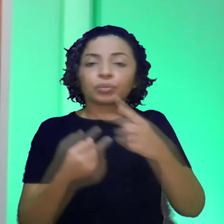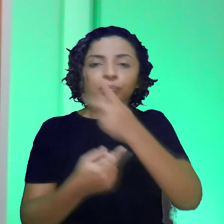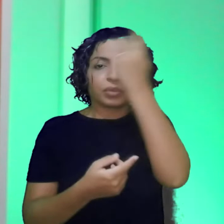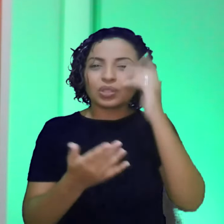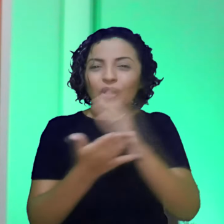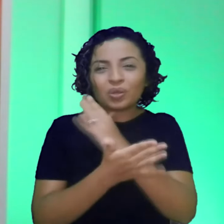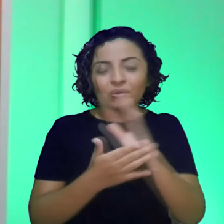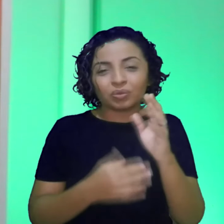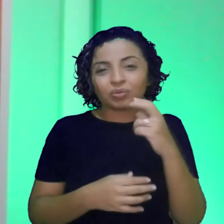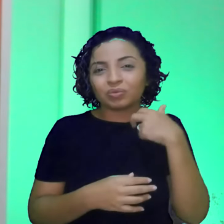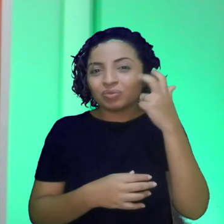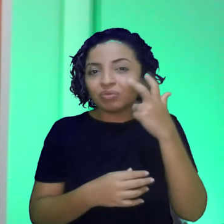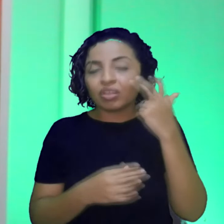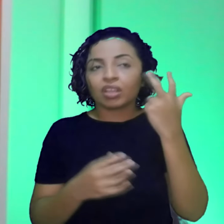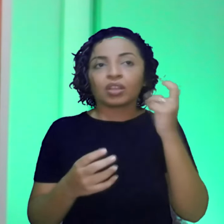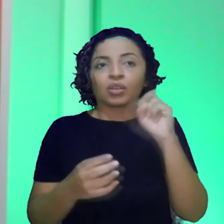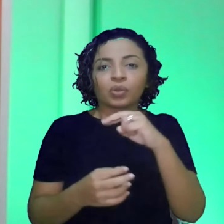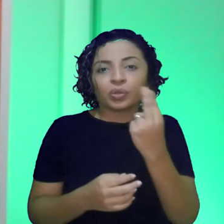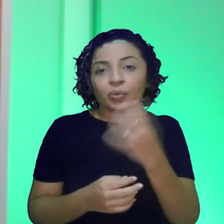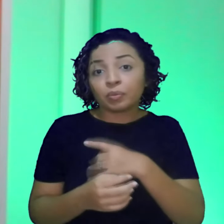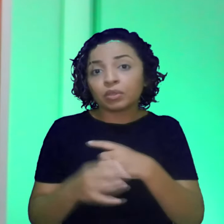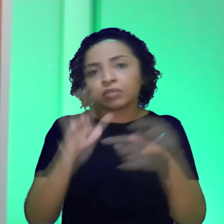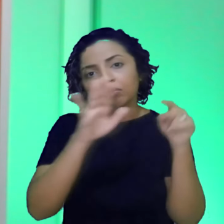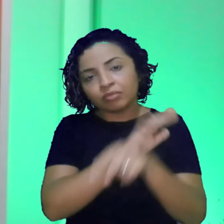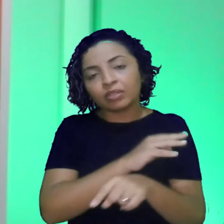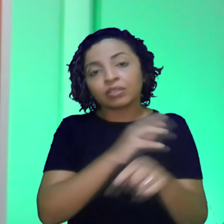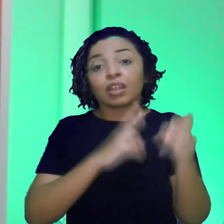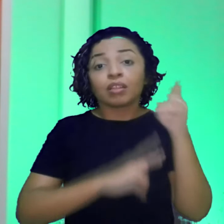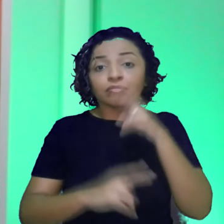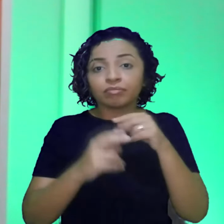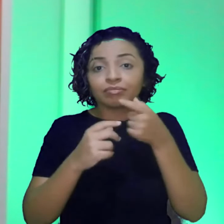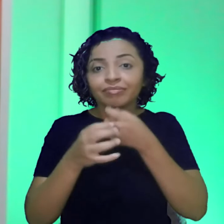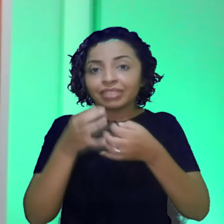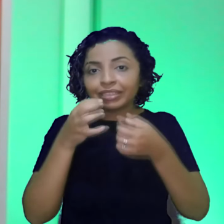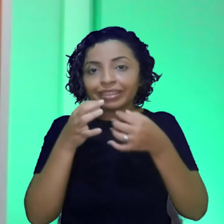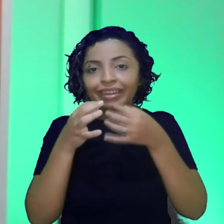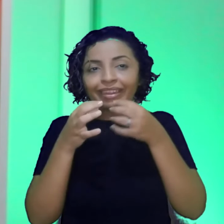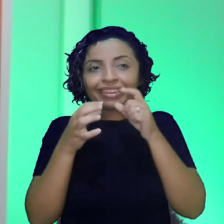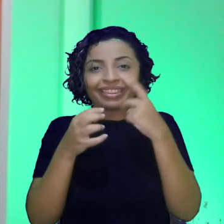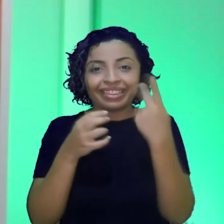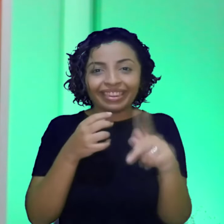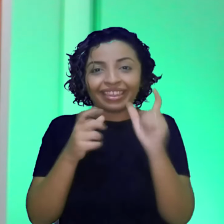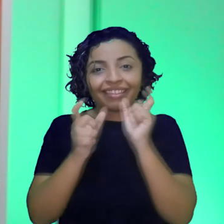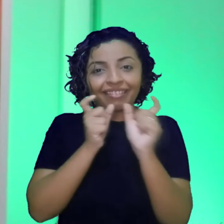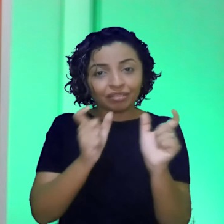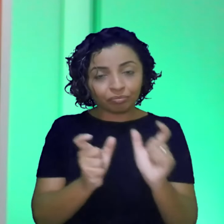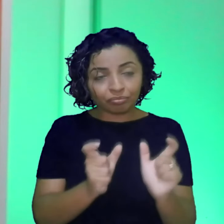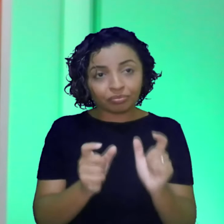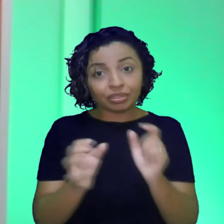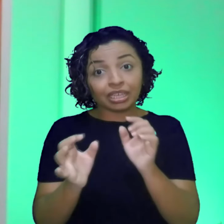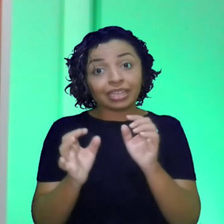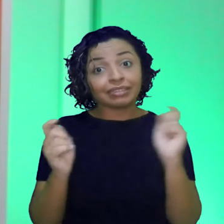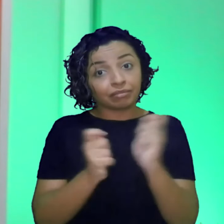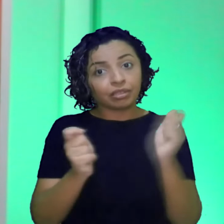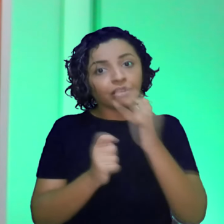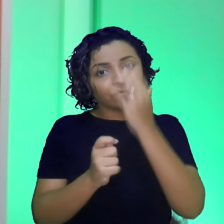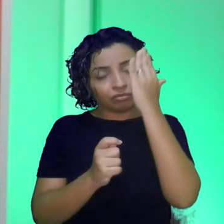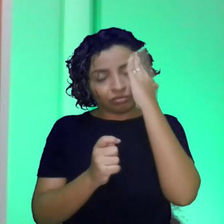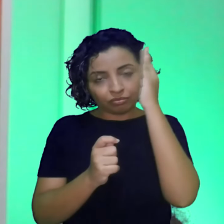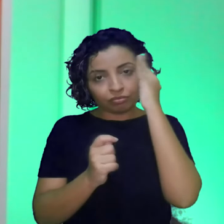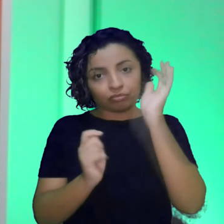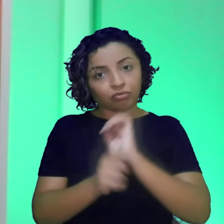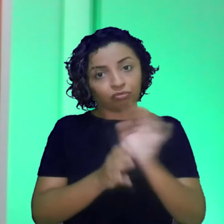muitas pessoas têm receio ou vergonha de perguntar. Com a linguagem acessível, a autora mostra como cada um de nós pode se engajar na construção da sociedade que